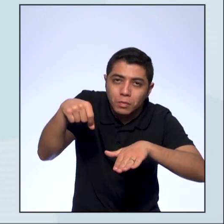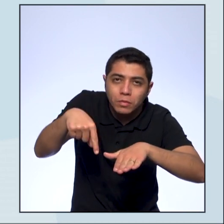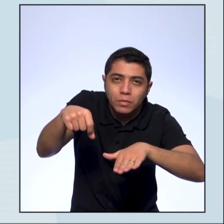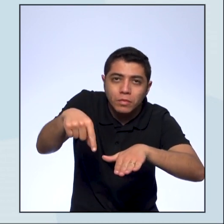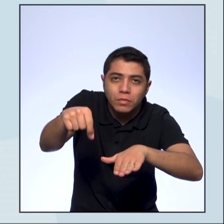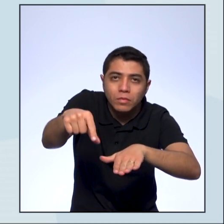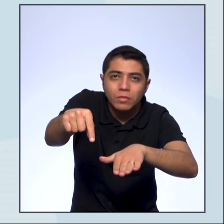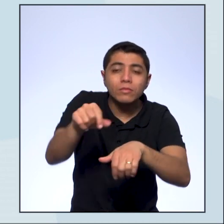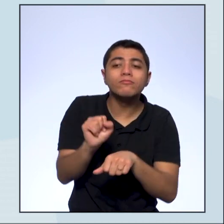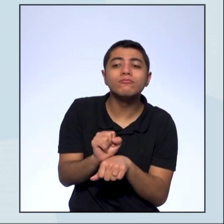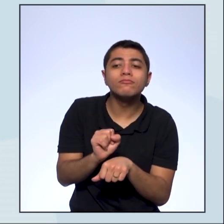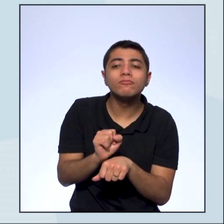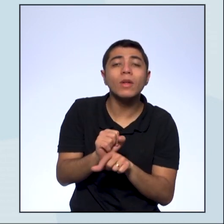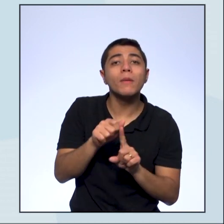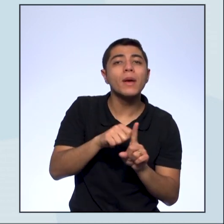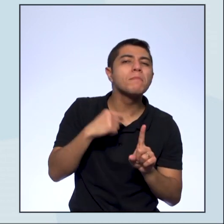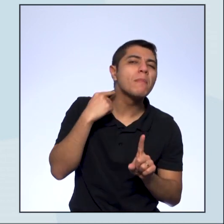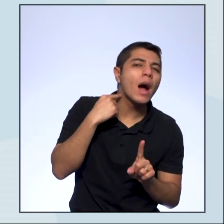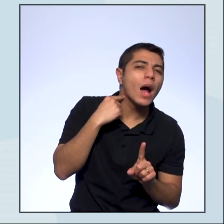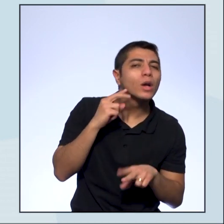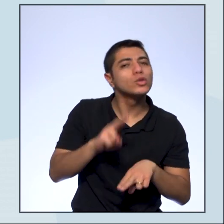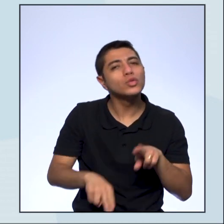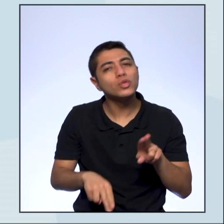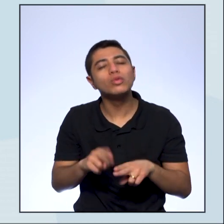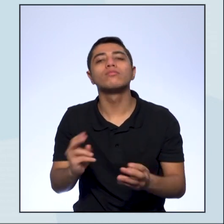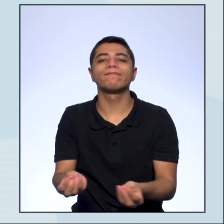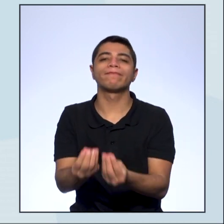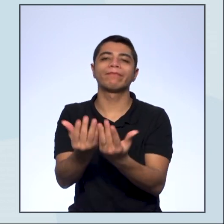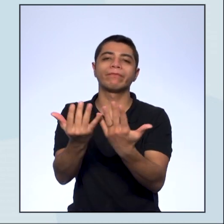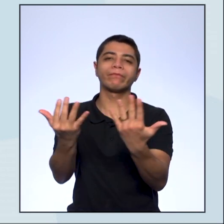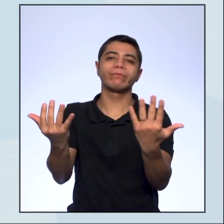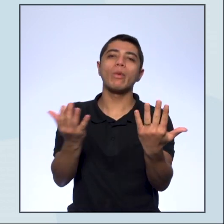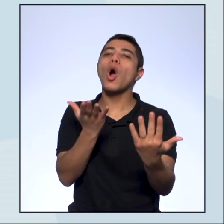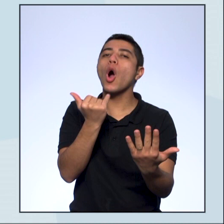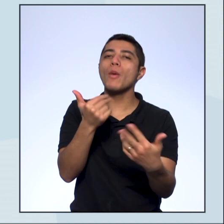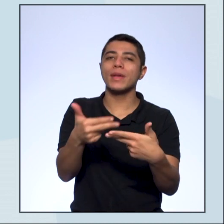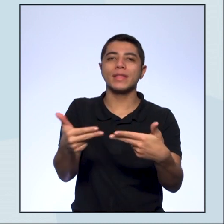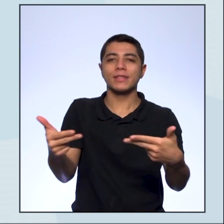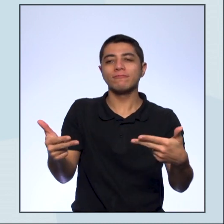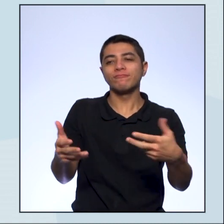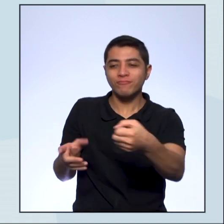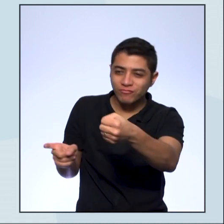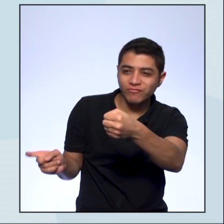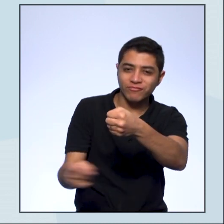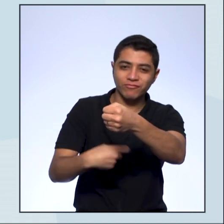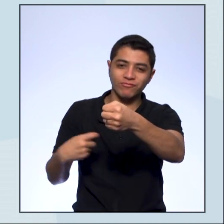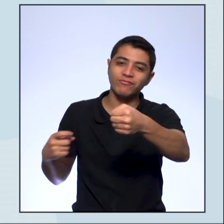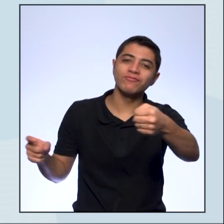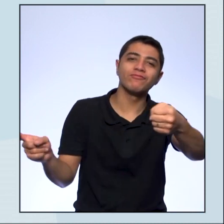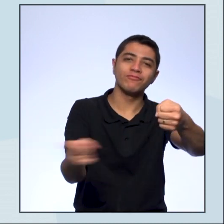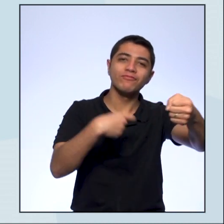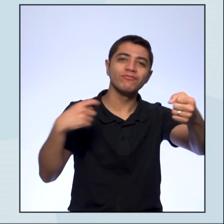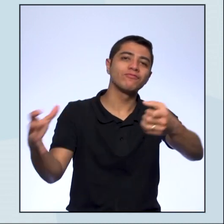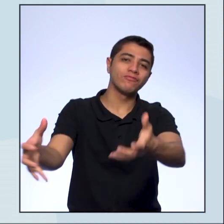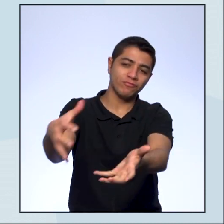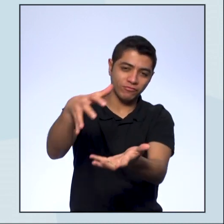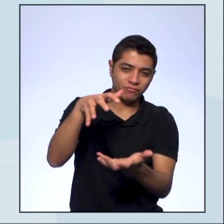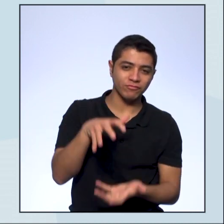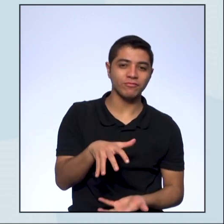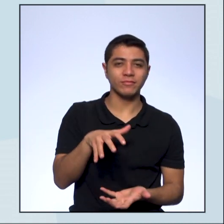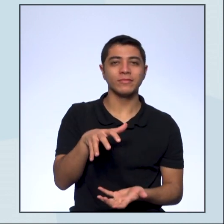colheita. Então, entre ali dezembro, janeiro e maio, junho, fica um buraco de tempo ali onde